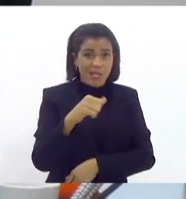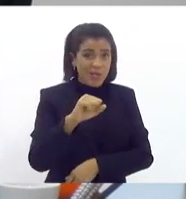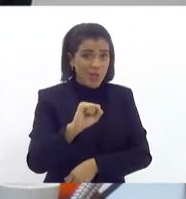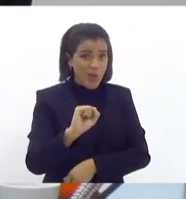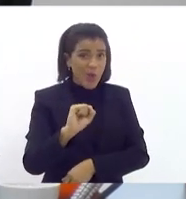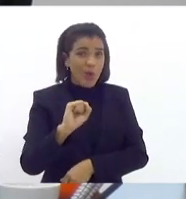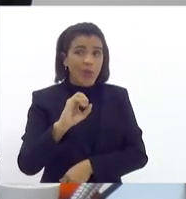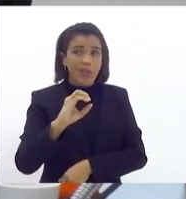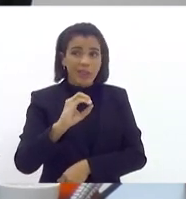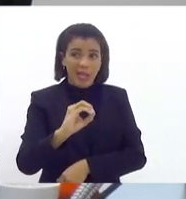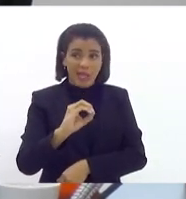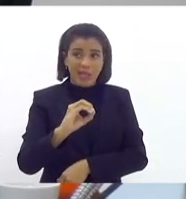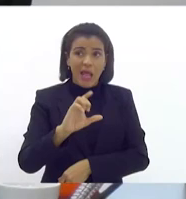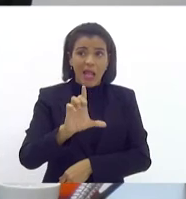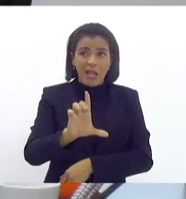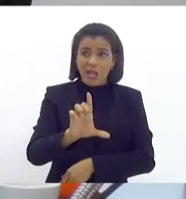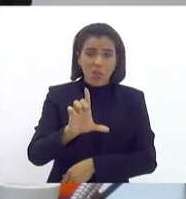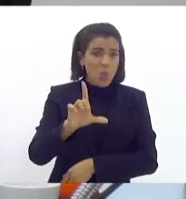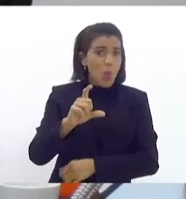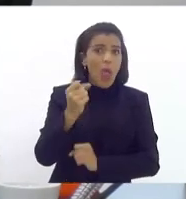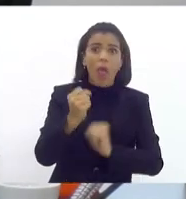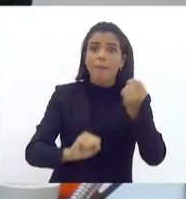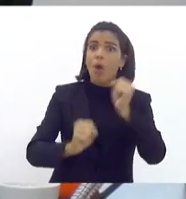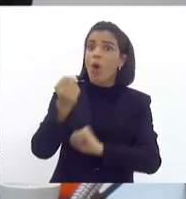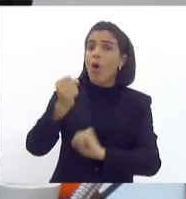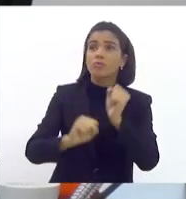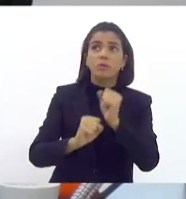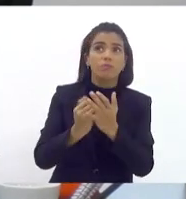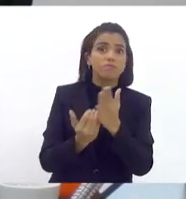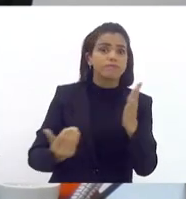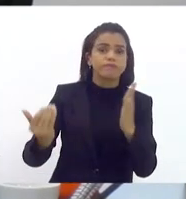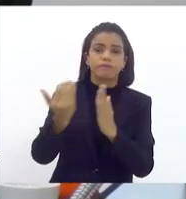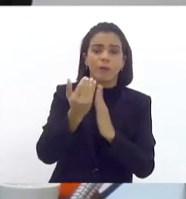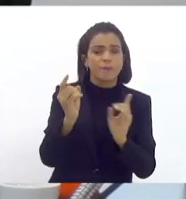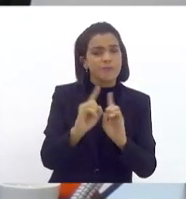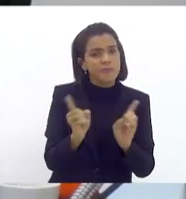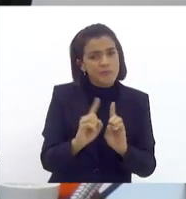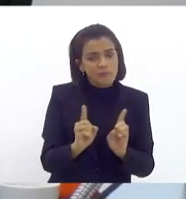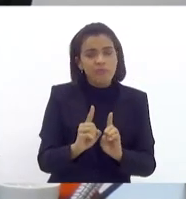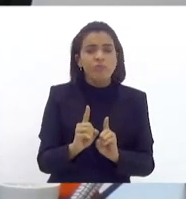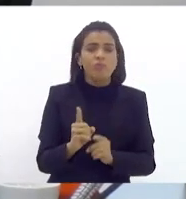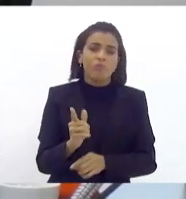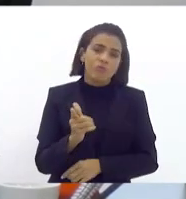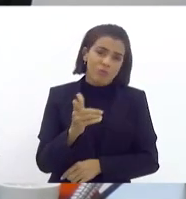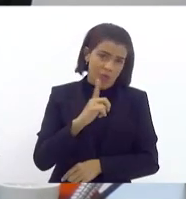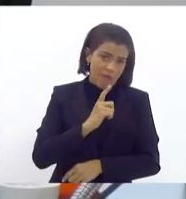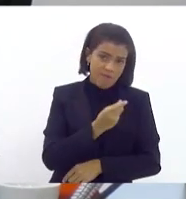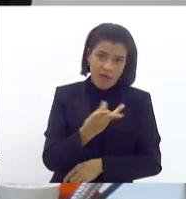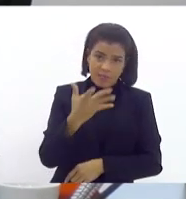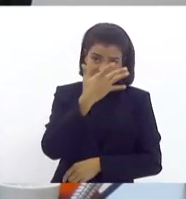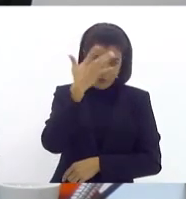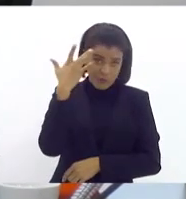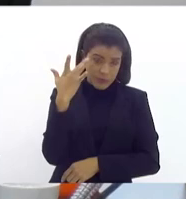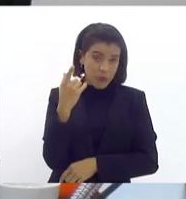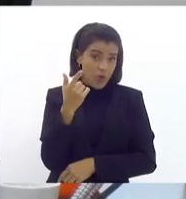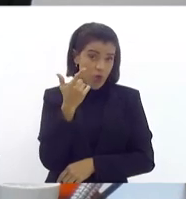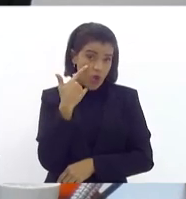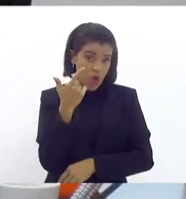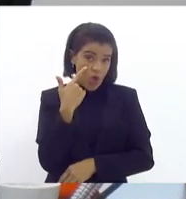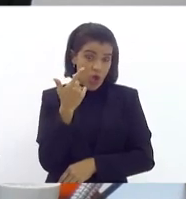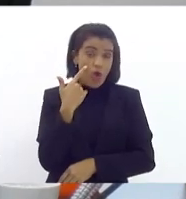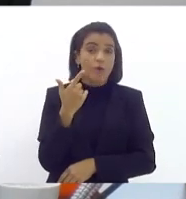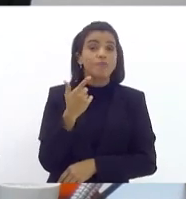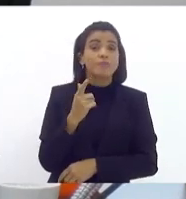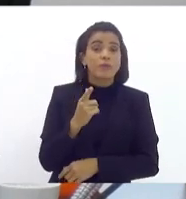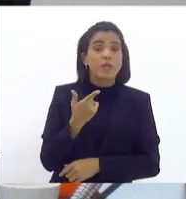um critério de grande produção, não. Então, assim, tem muita gente, Rodrigo, que aumenta a